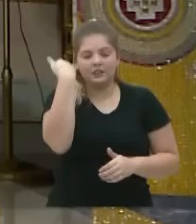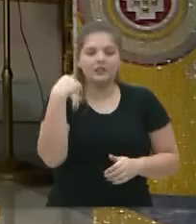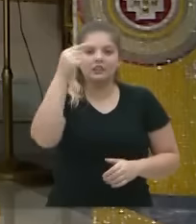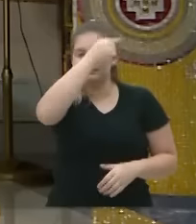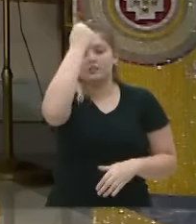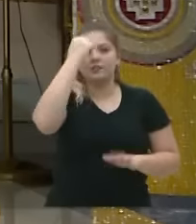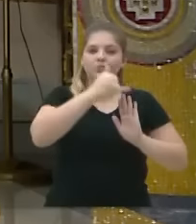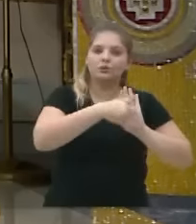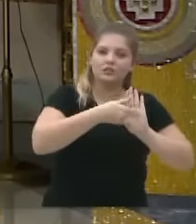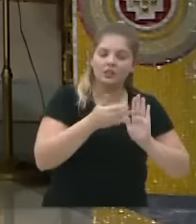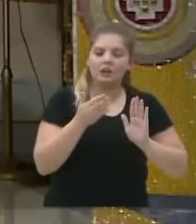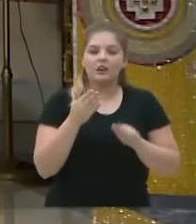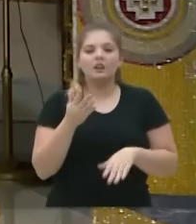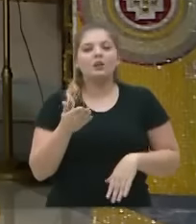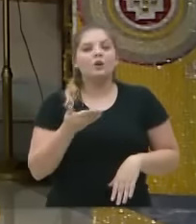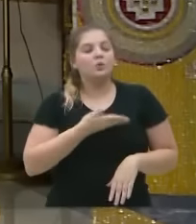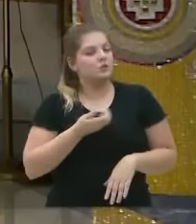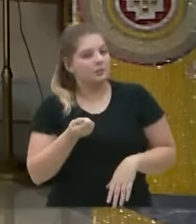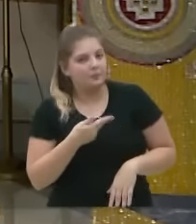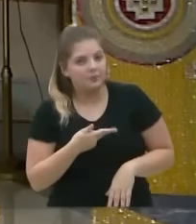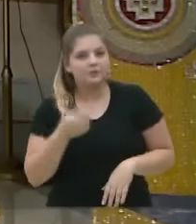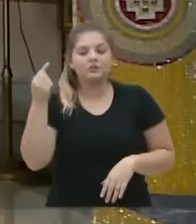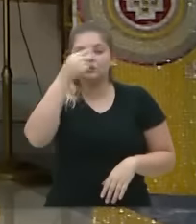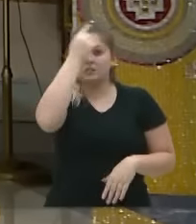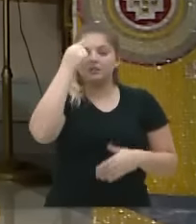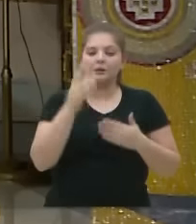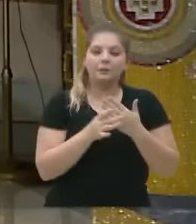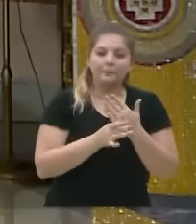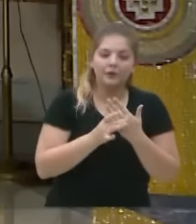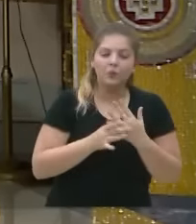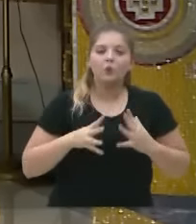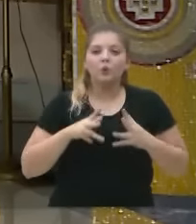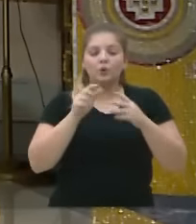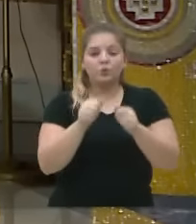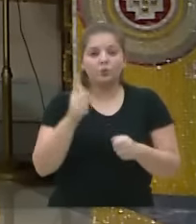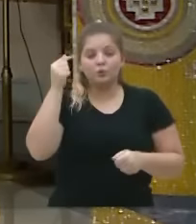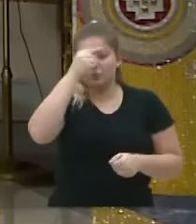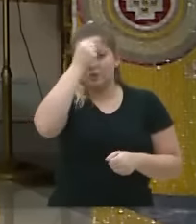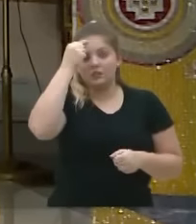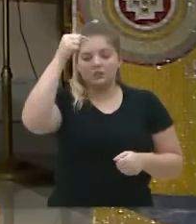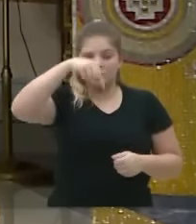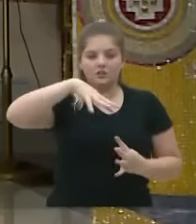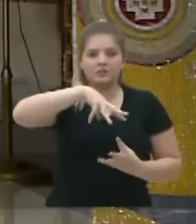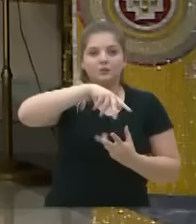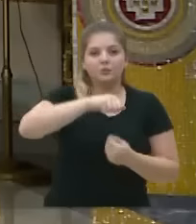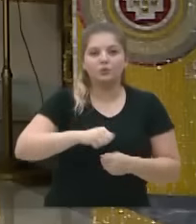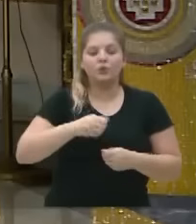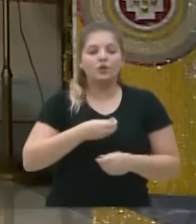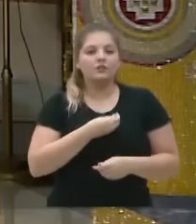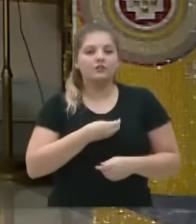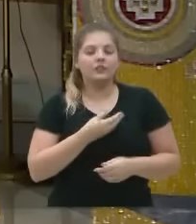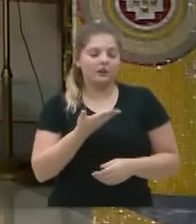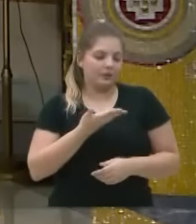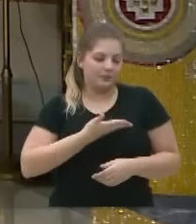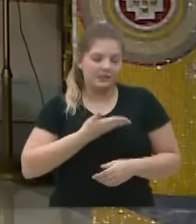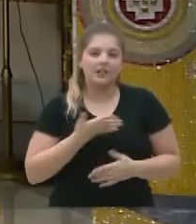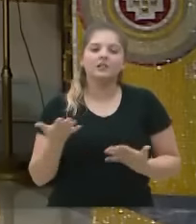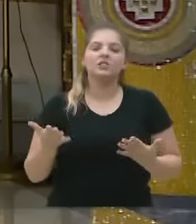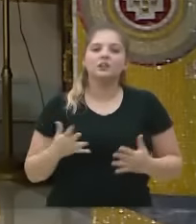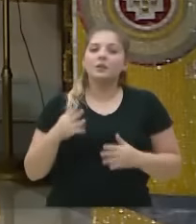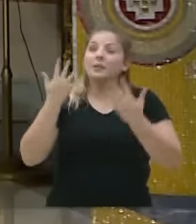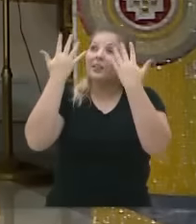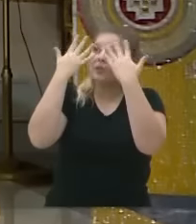os apóstolos, São Pio de Pietreutina, todos os santos que neste mundo viveram na vossa amizade, a